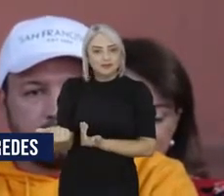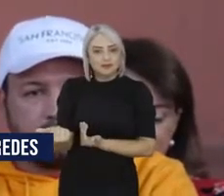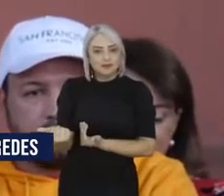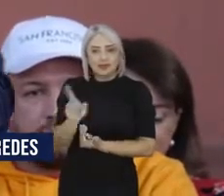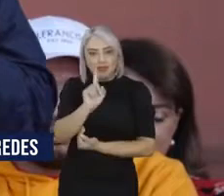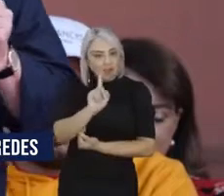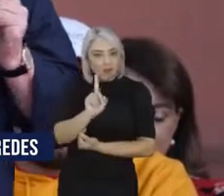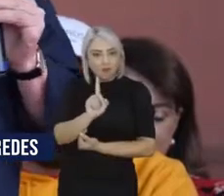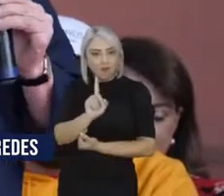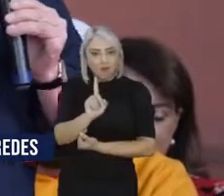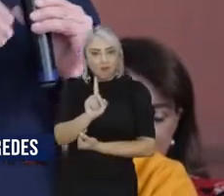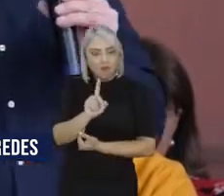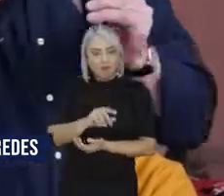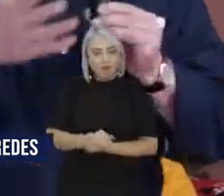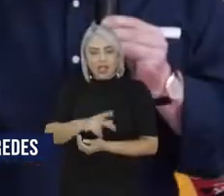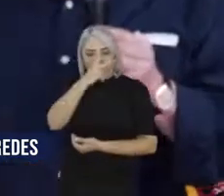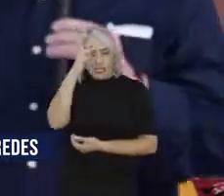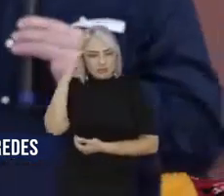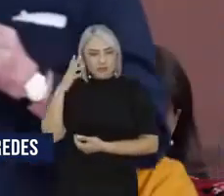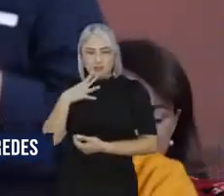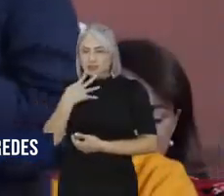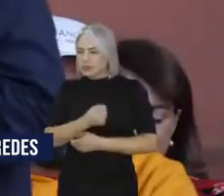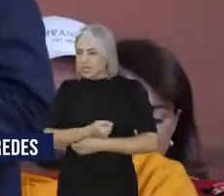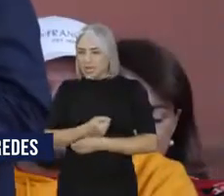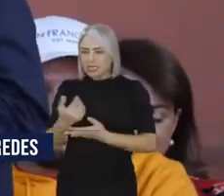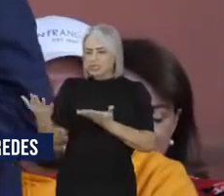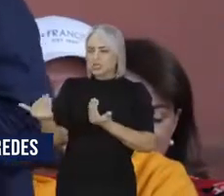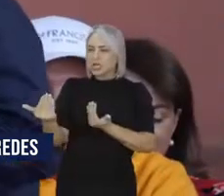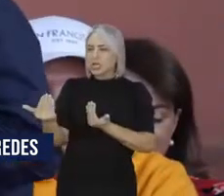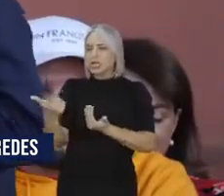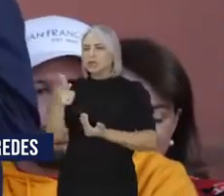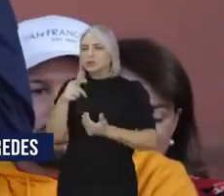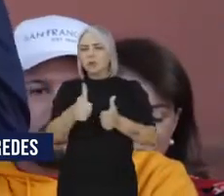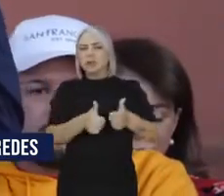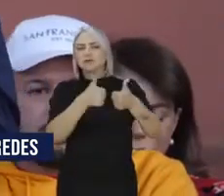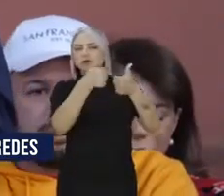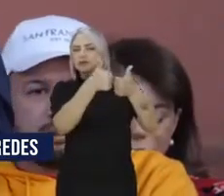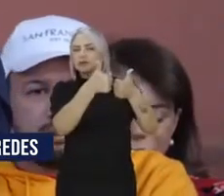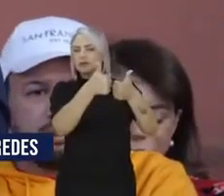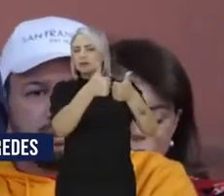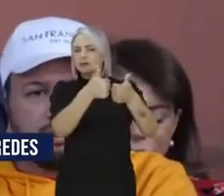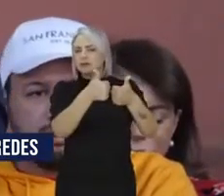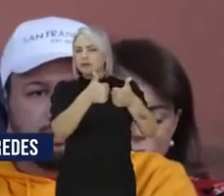As pessoas acham que vocês não estão qualificados para tomar decisões.